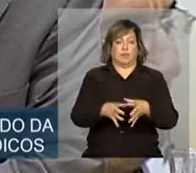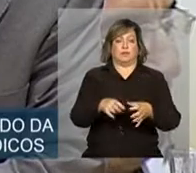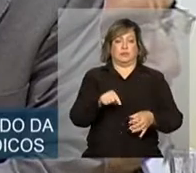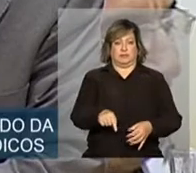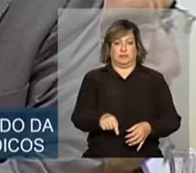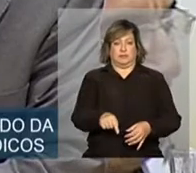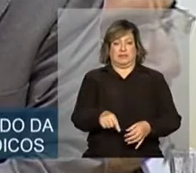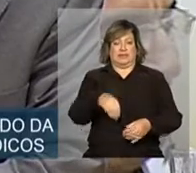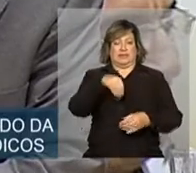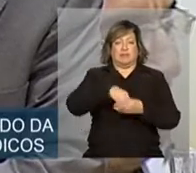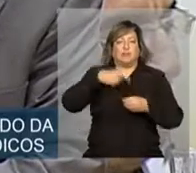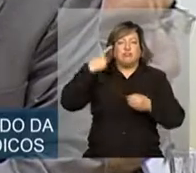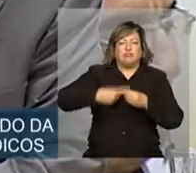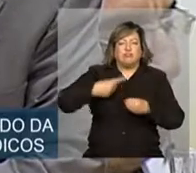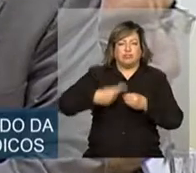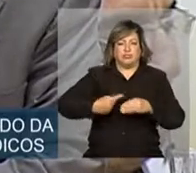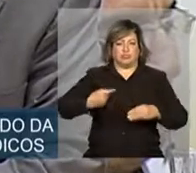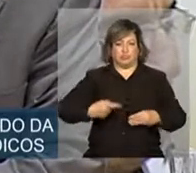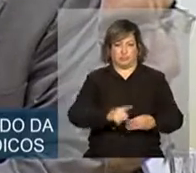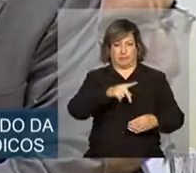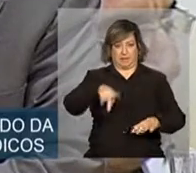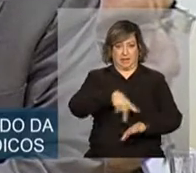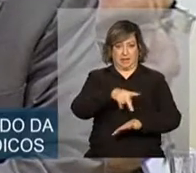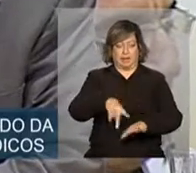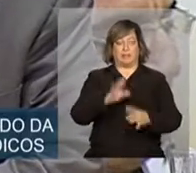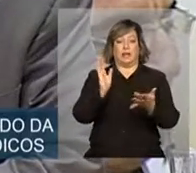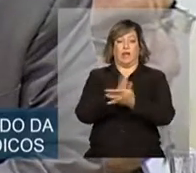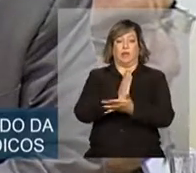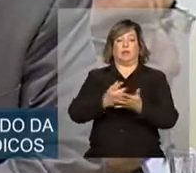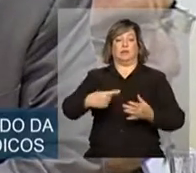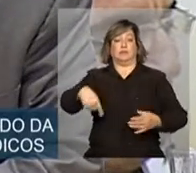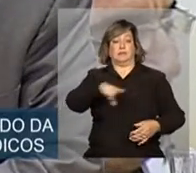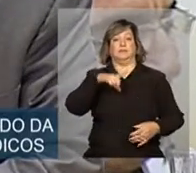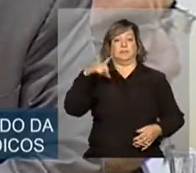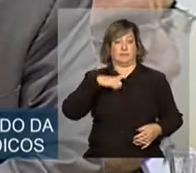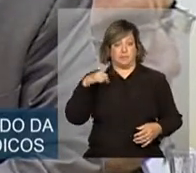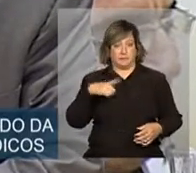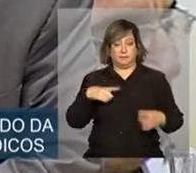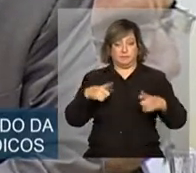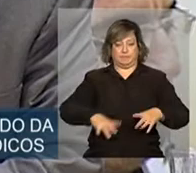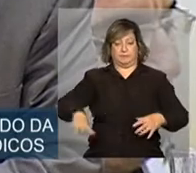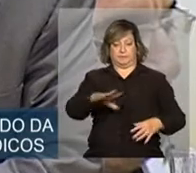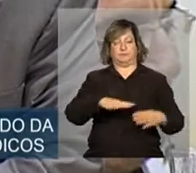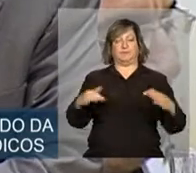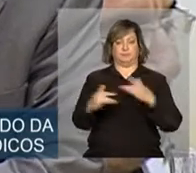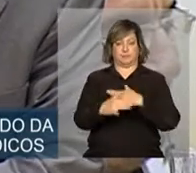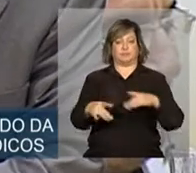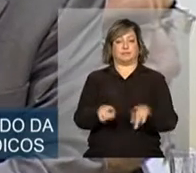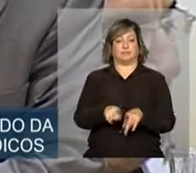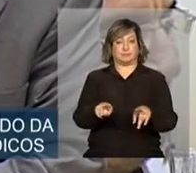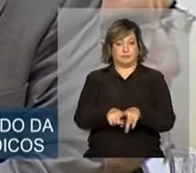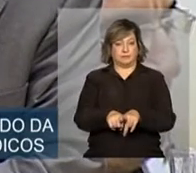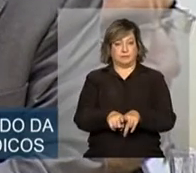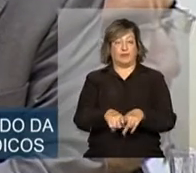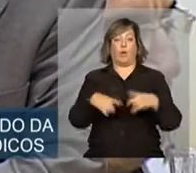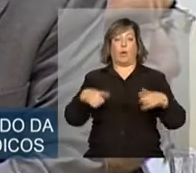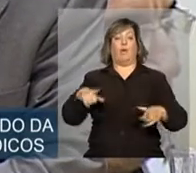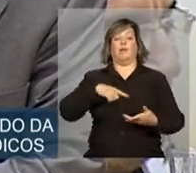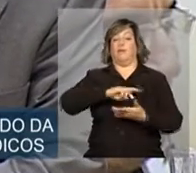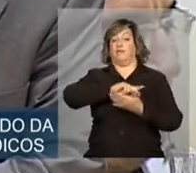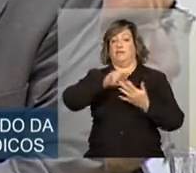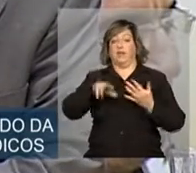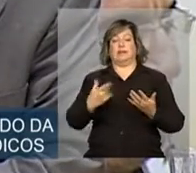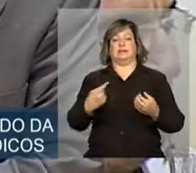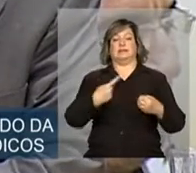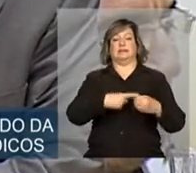e no interior do país alguns deles estão nas regiões metropolitanas também onde tem várias cidades